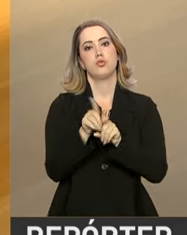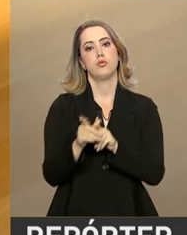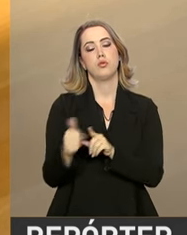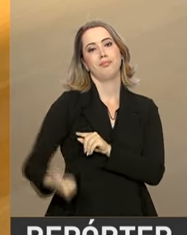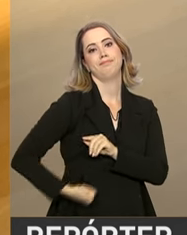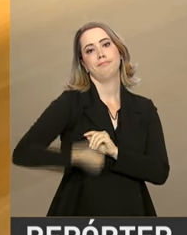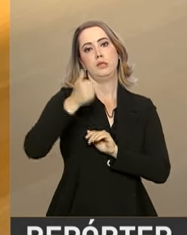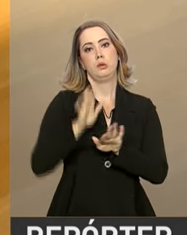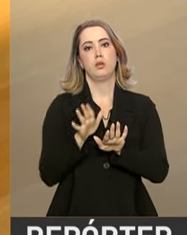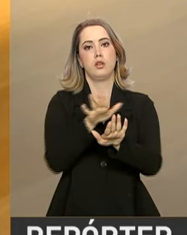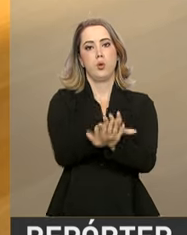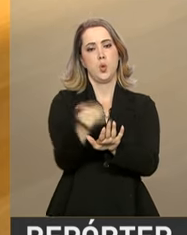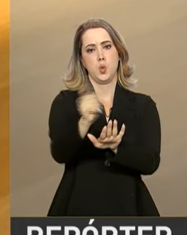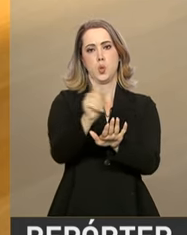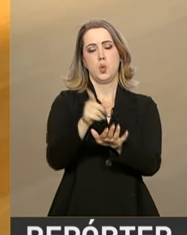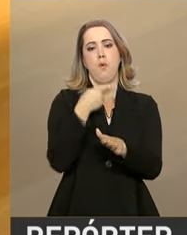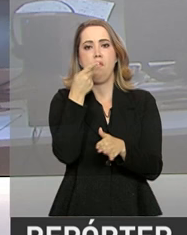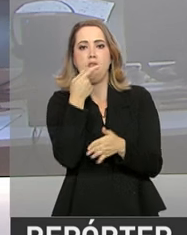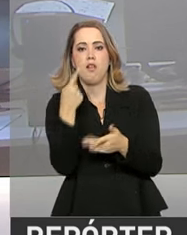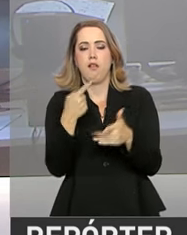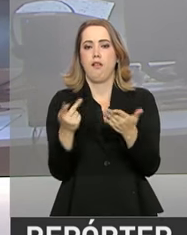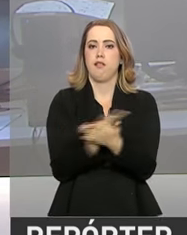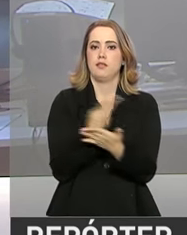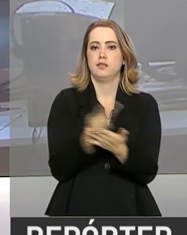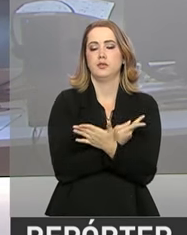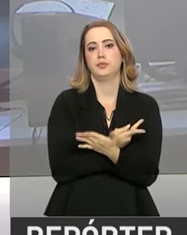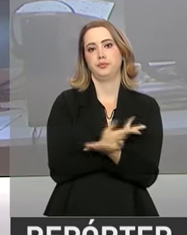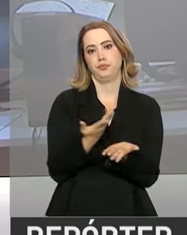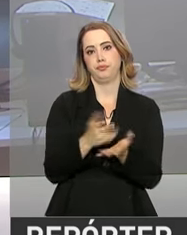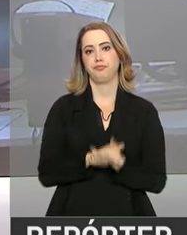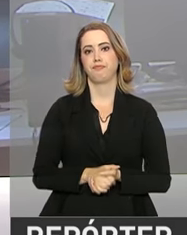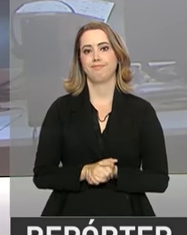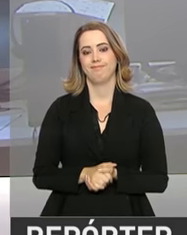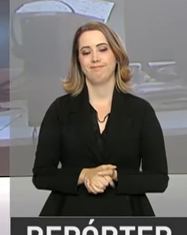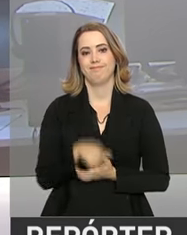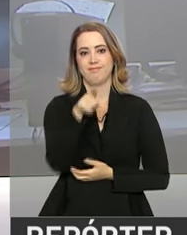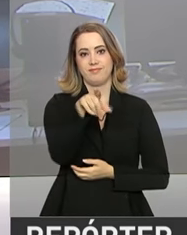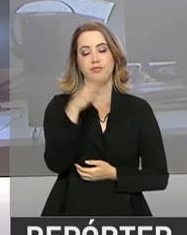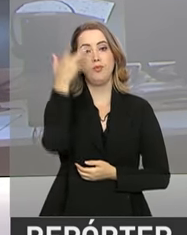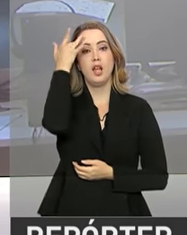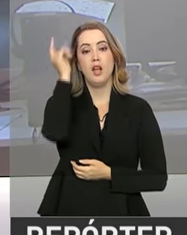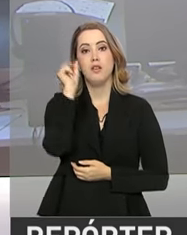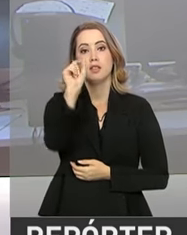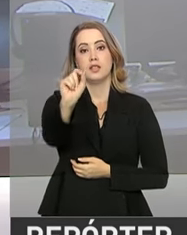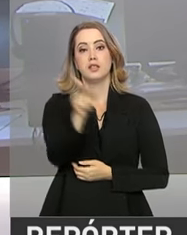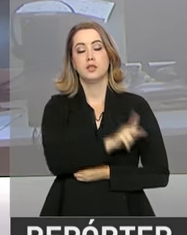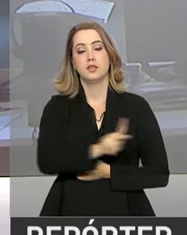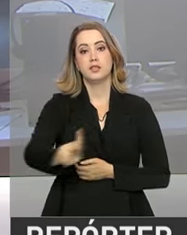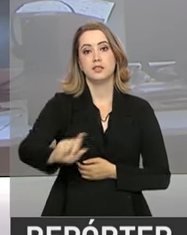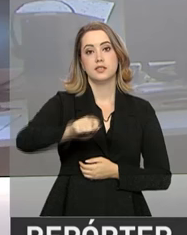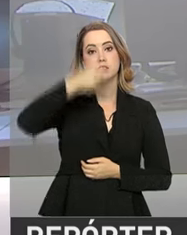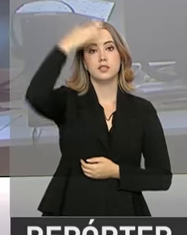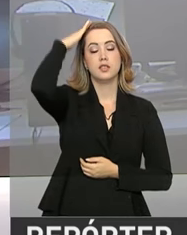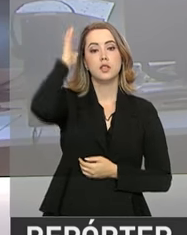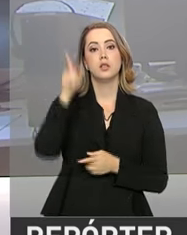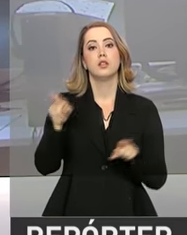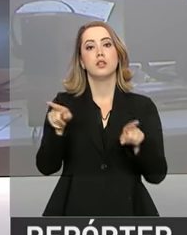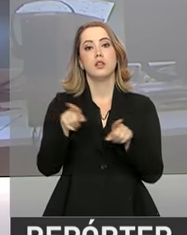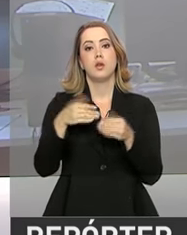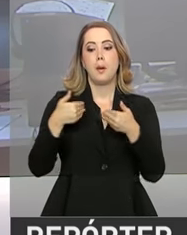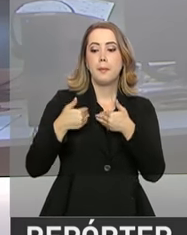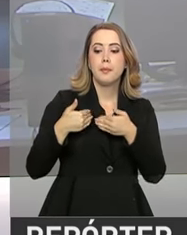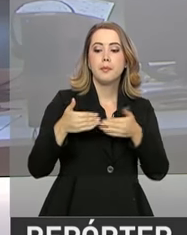não criminalizar a migração amanhã em Nova York o o presidente temer vai abrir a